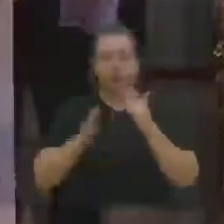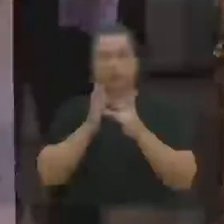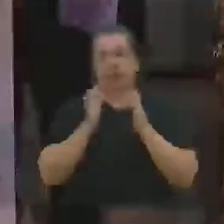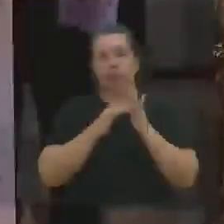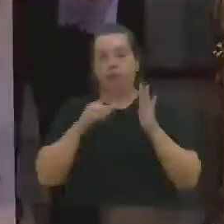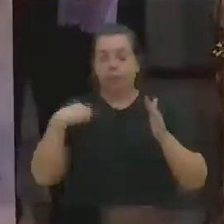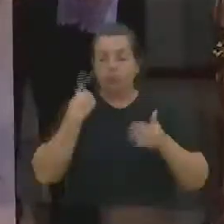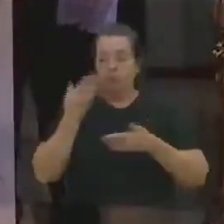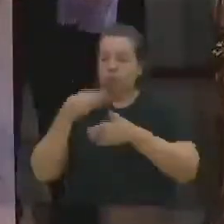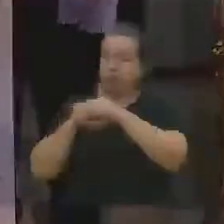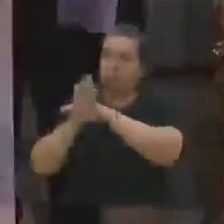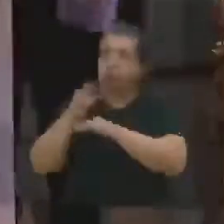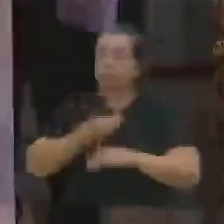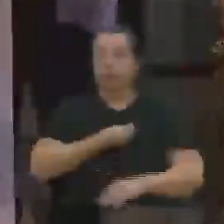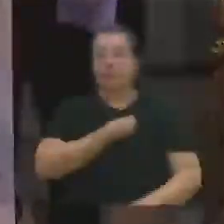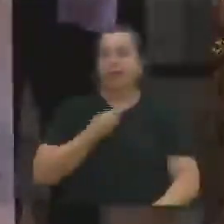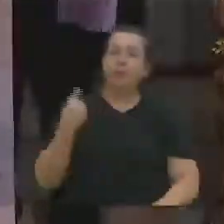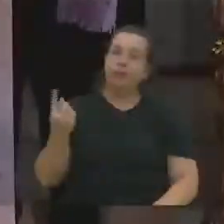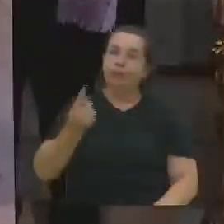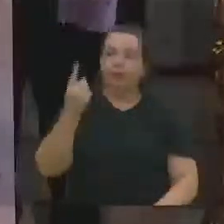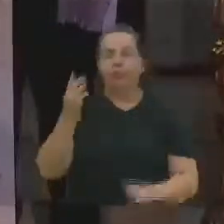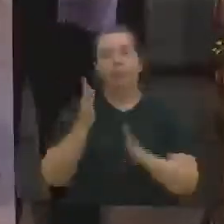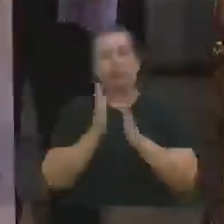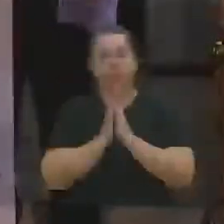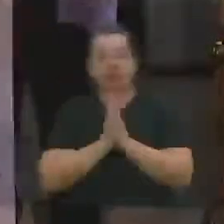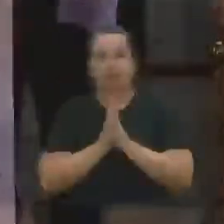vida eterna. Amém.